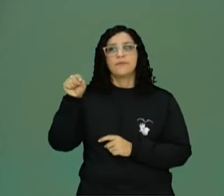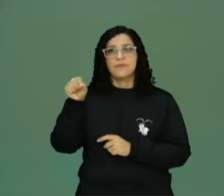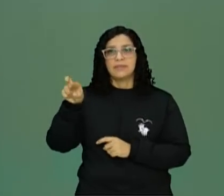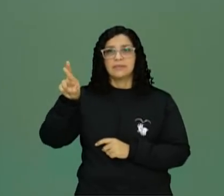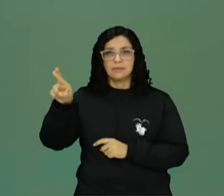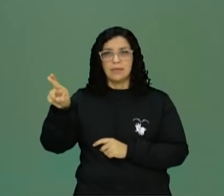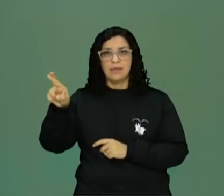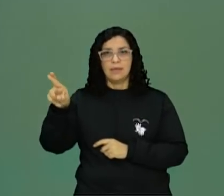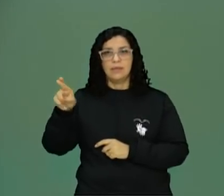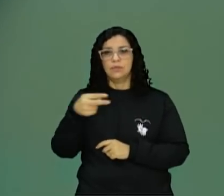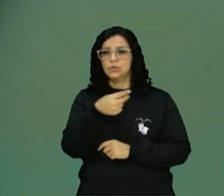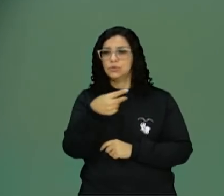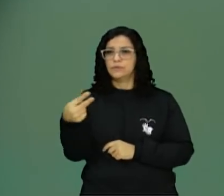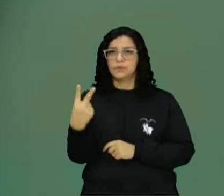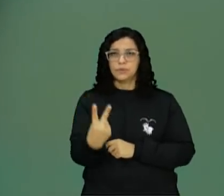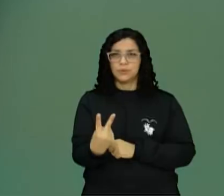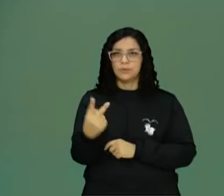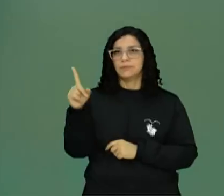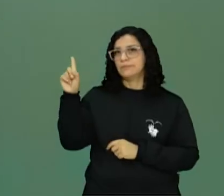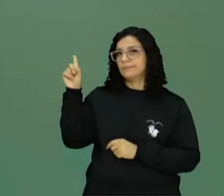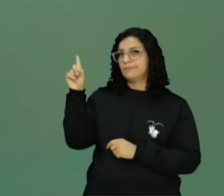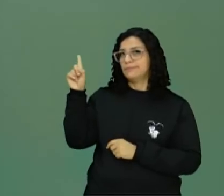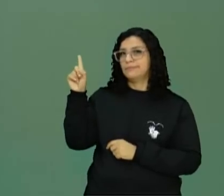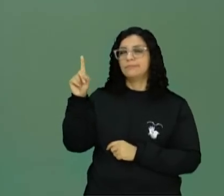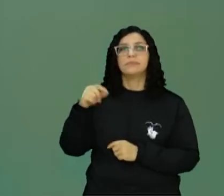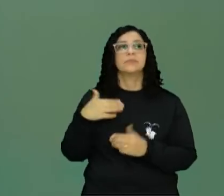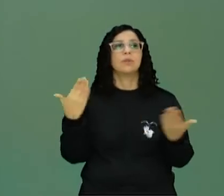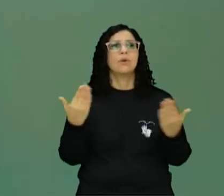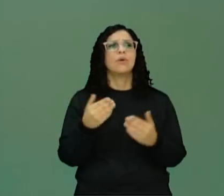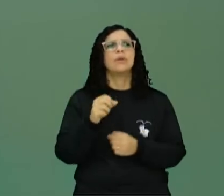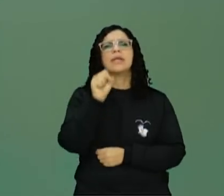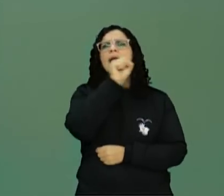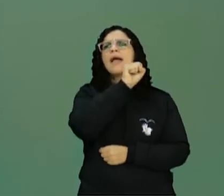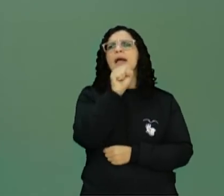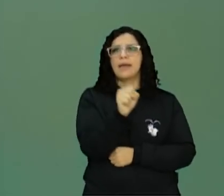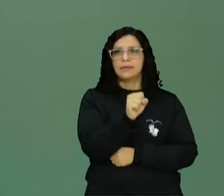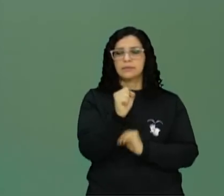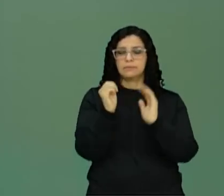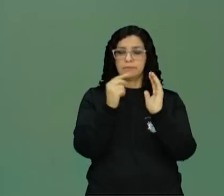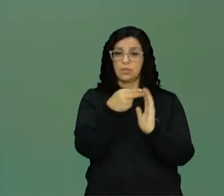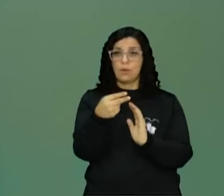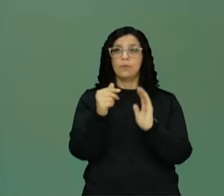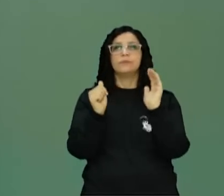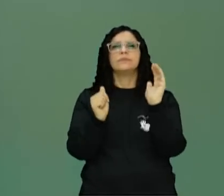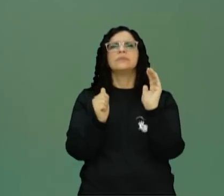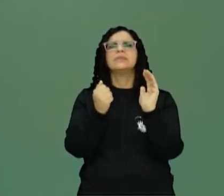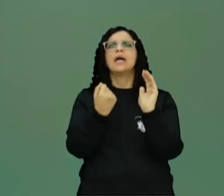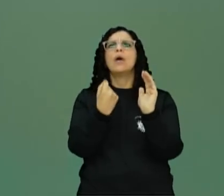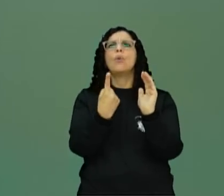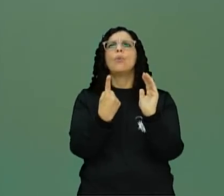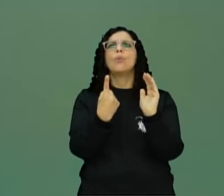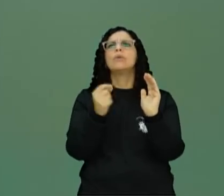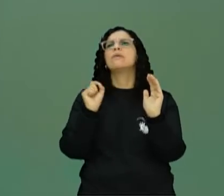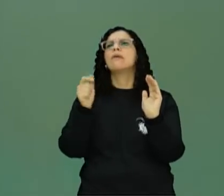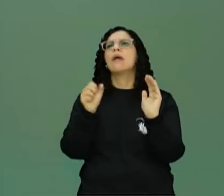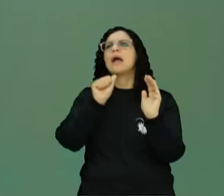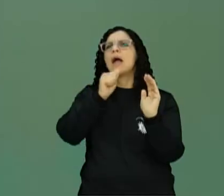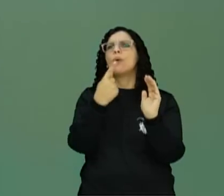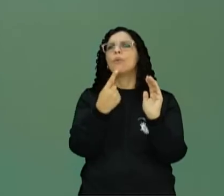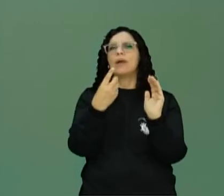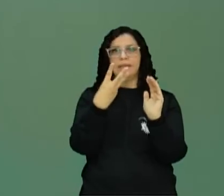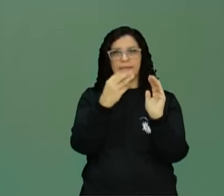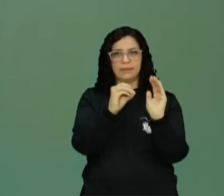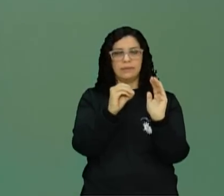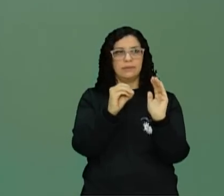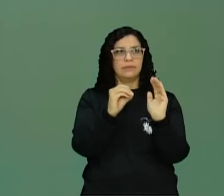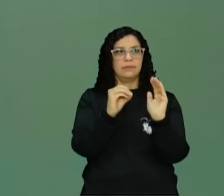vezes o número de termos dividido por 2, tá? Quem é o primeiro termo aqui? Vamos fazer o levantamento. O primeiro termo é